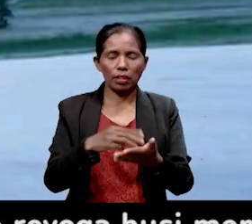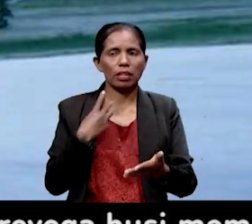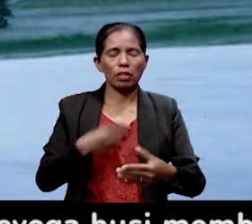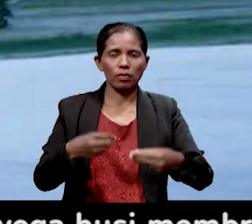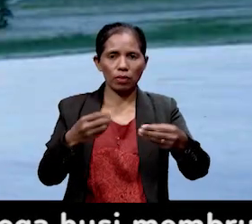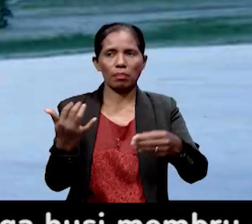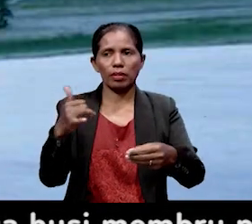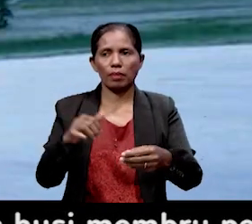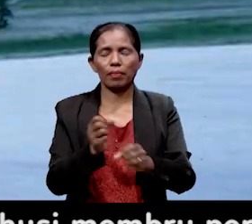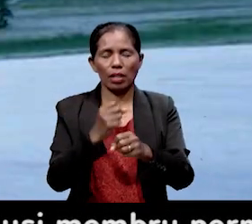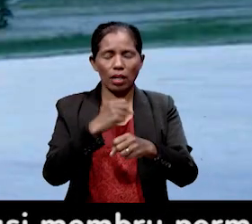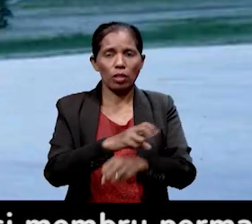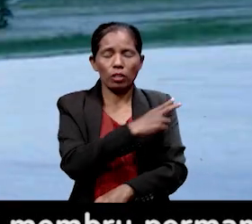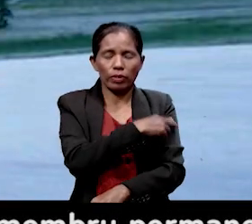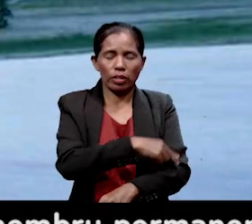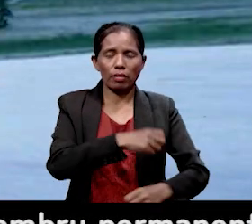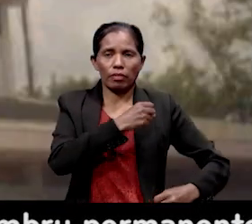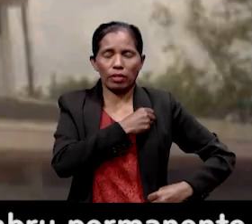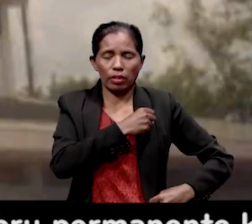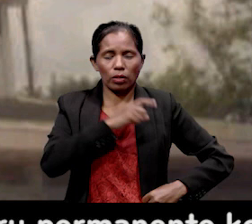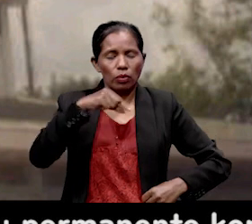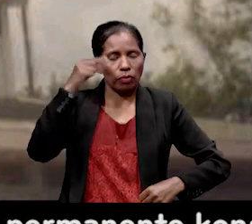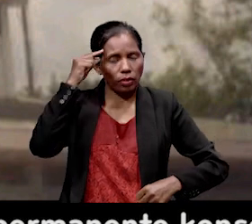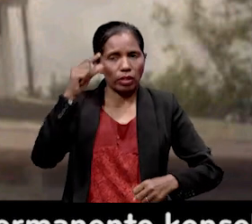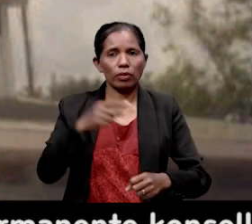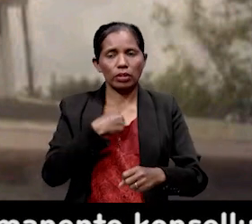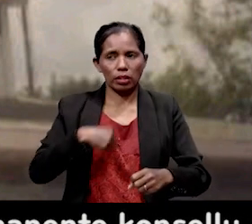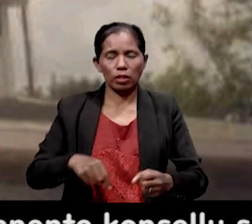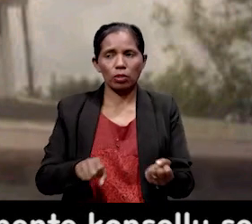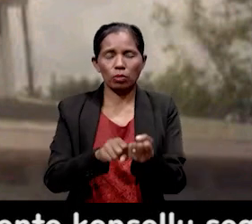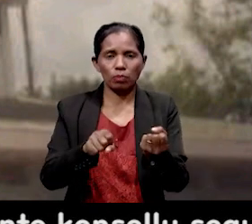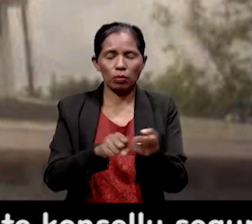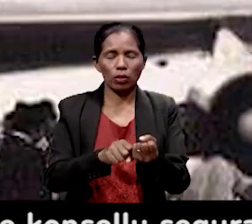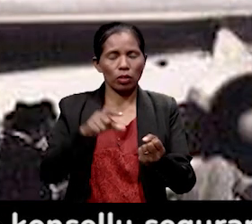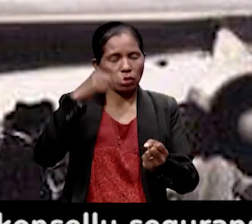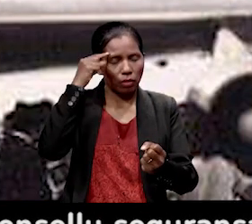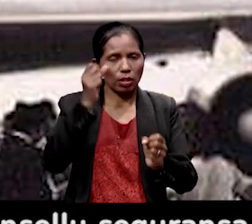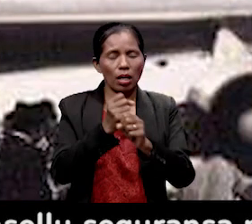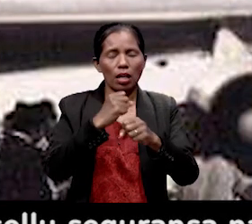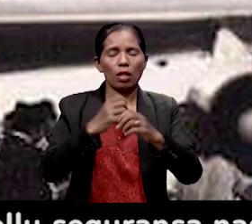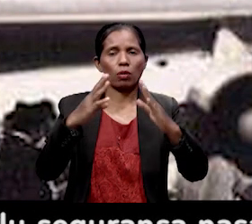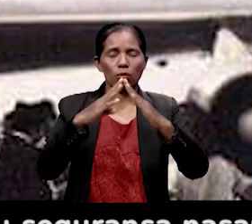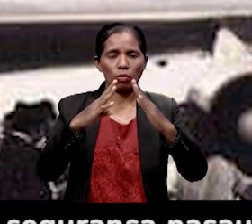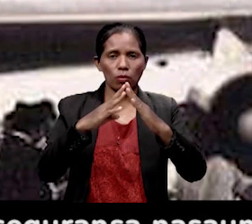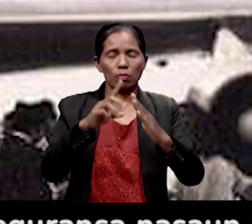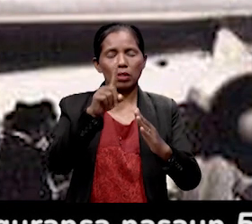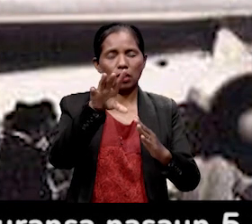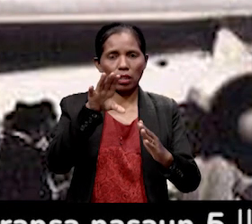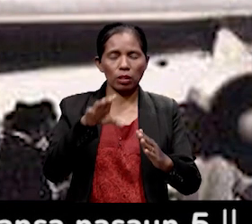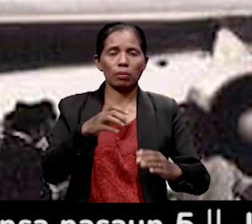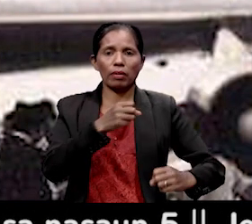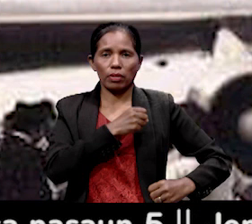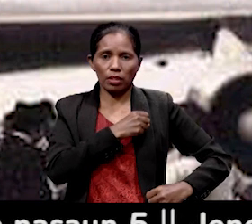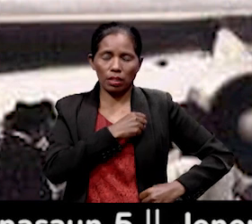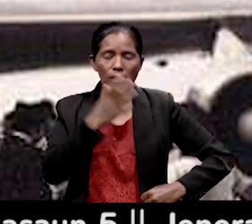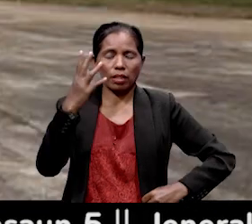alen de hari hospital militar ba FFD Teli governo sinamos apoio governo ho di hari uma atus ida ba FFD Teli iha metinaro no Estados